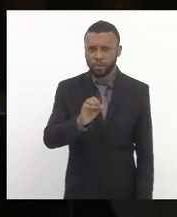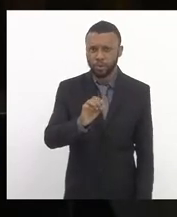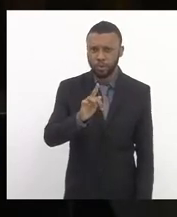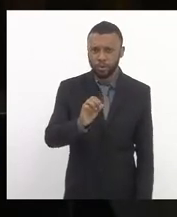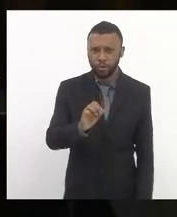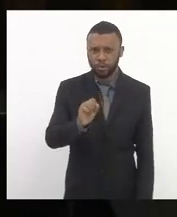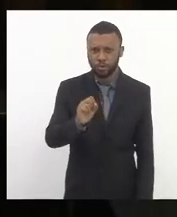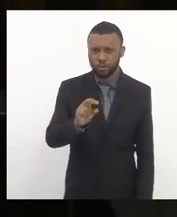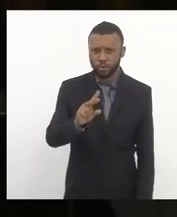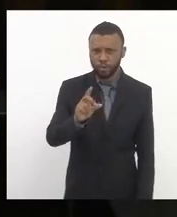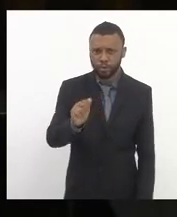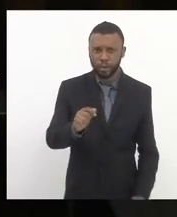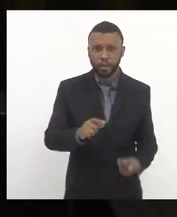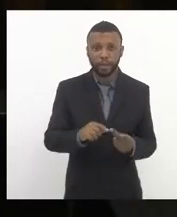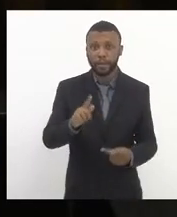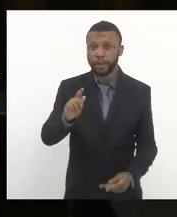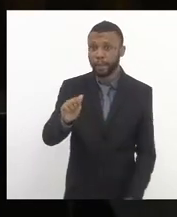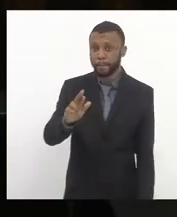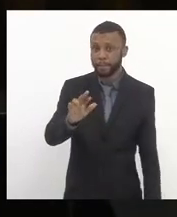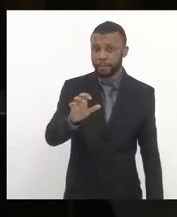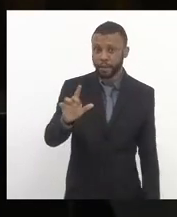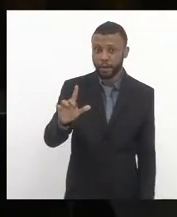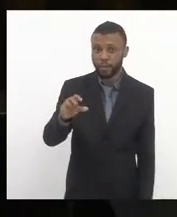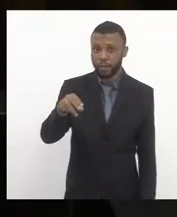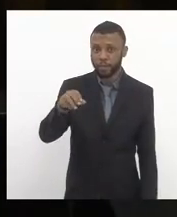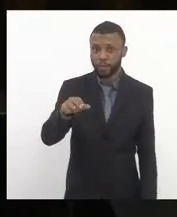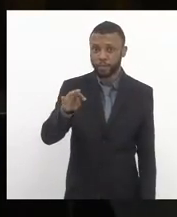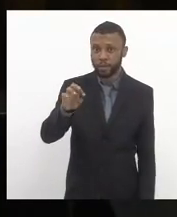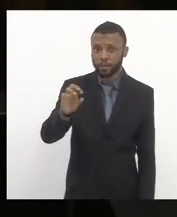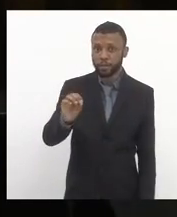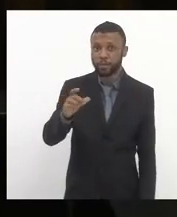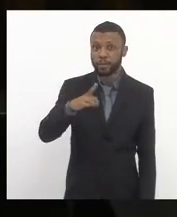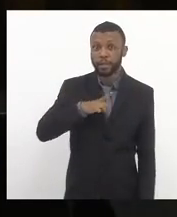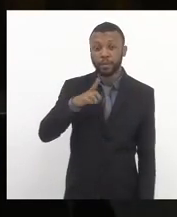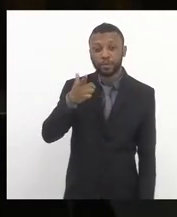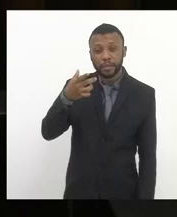Monteiro. Mas tenho certeza também que no futuro bem próximo,